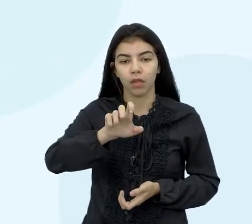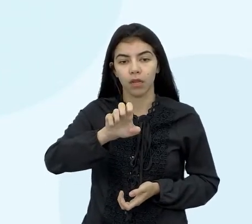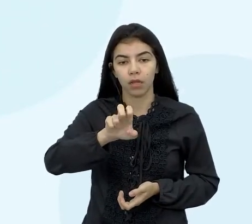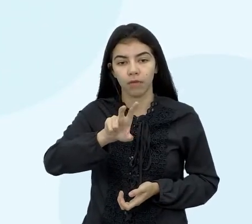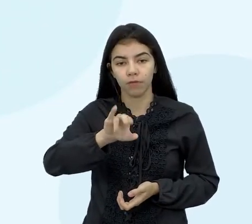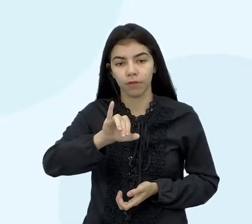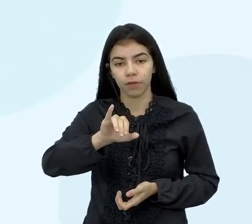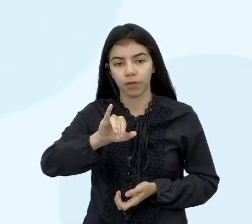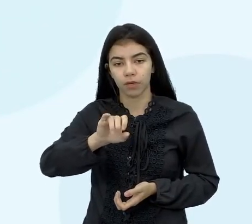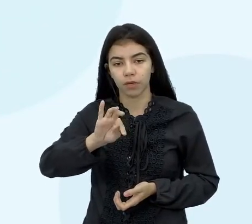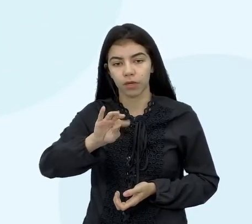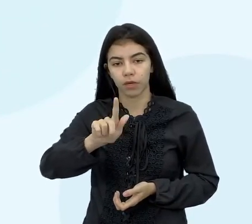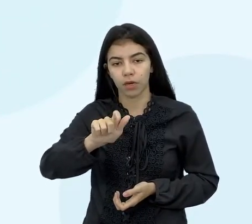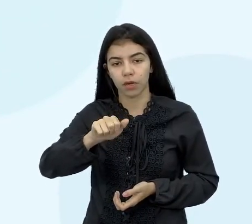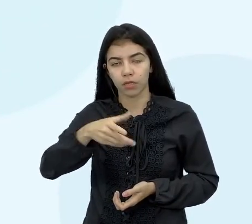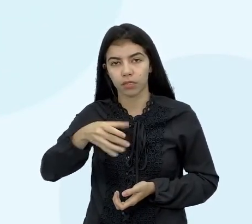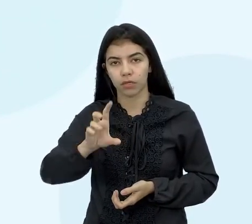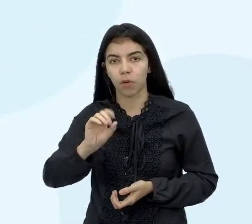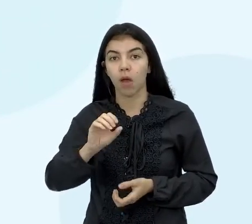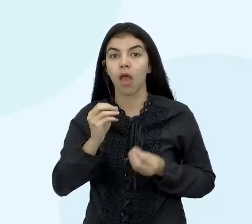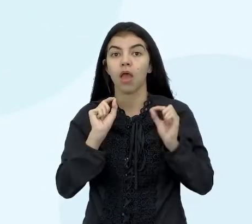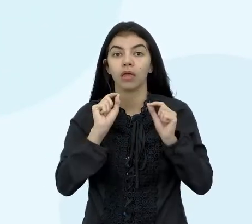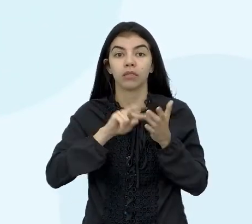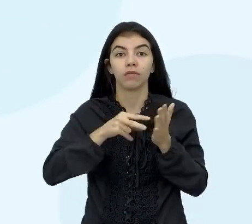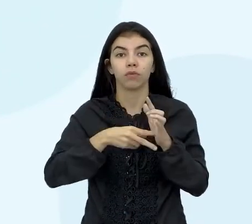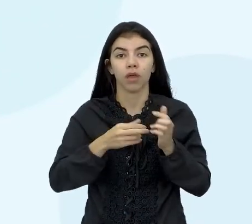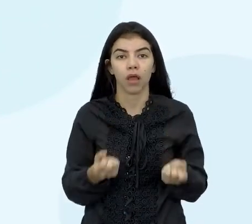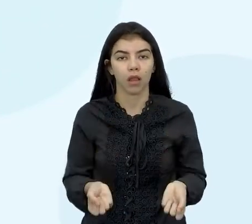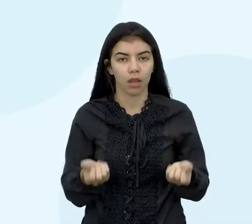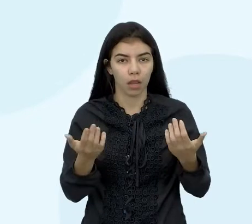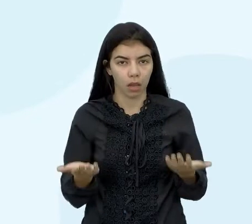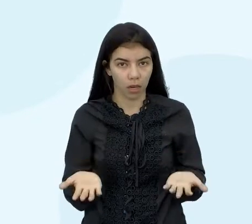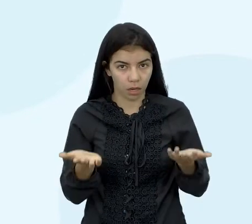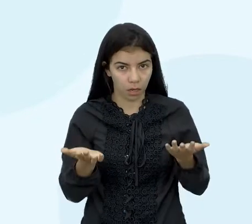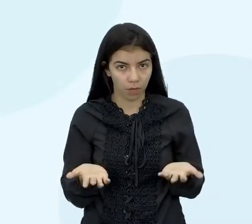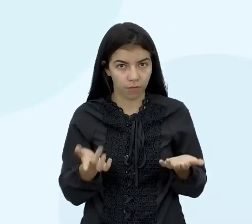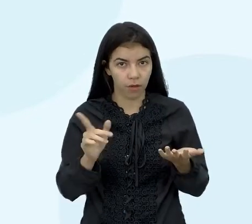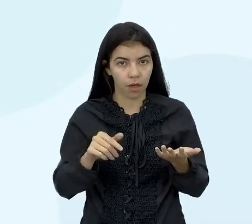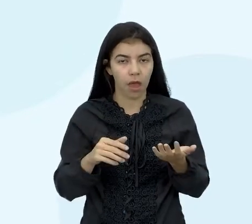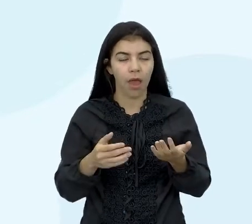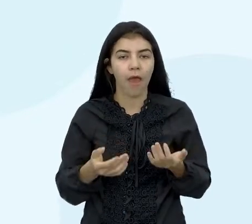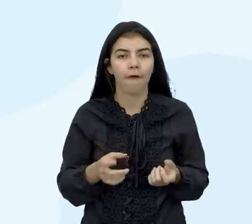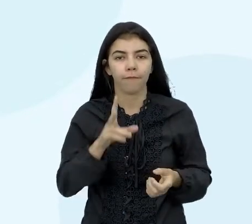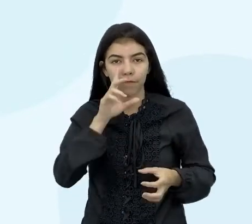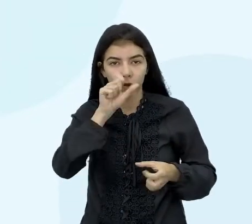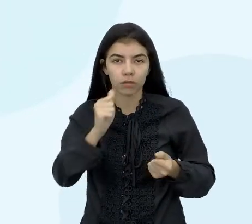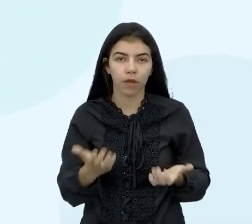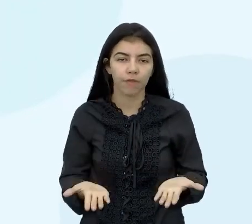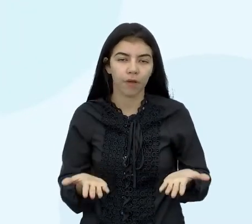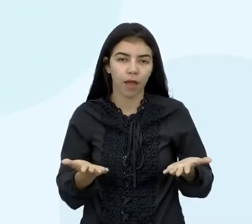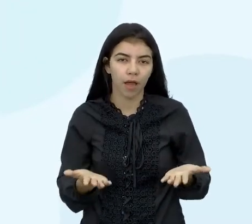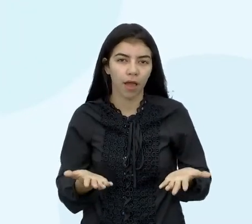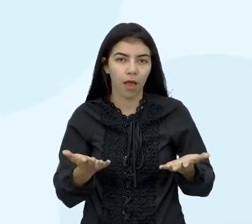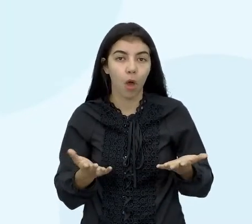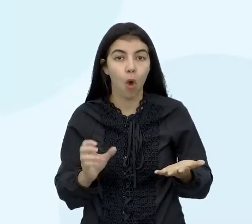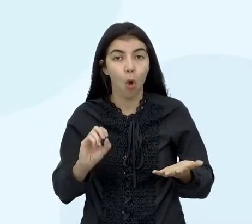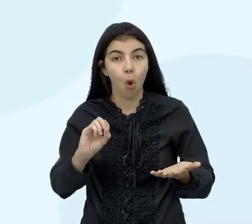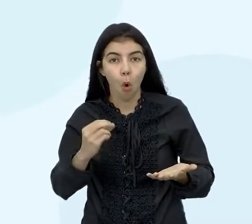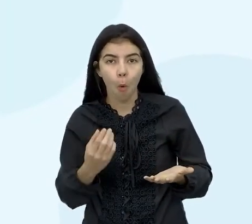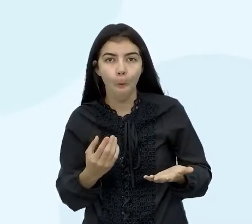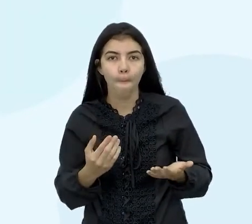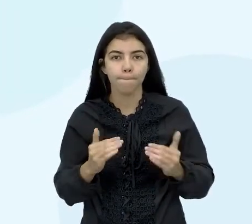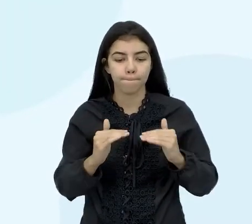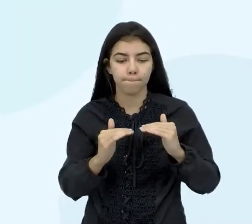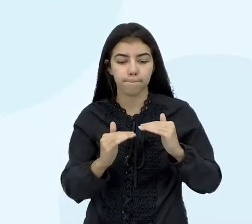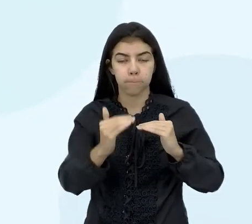leve, tá certo? Mas com uma densidade mais menorzinha e alguma coisa mais pesada em massa,